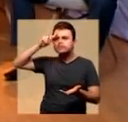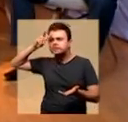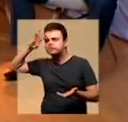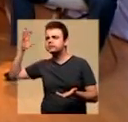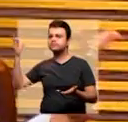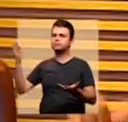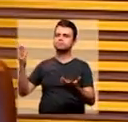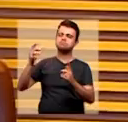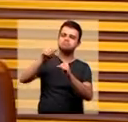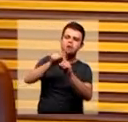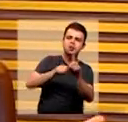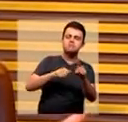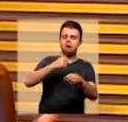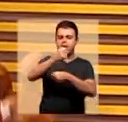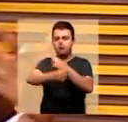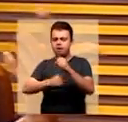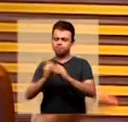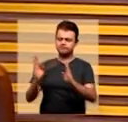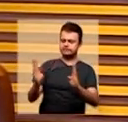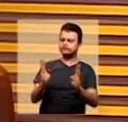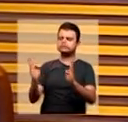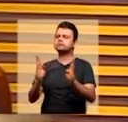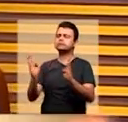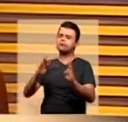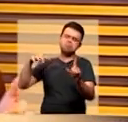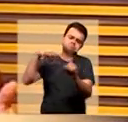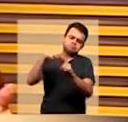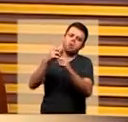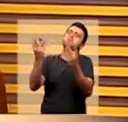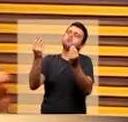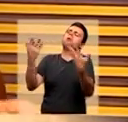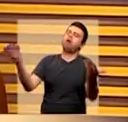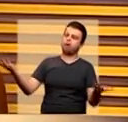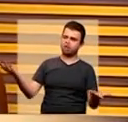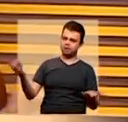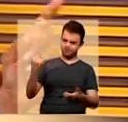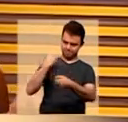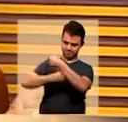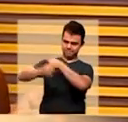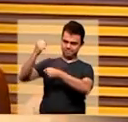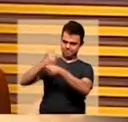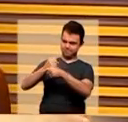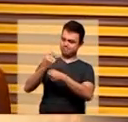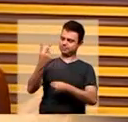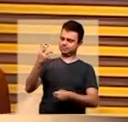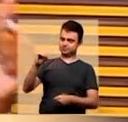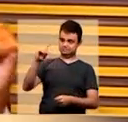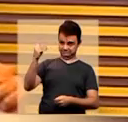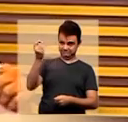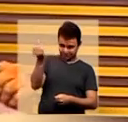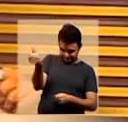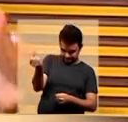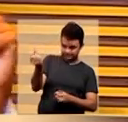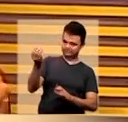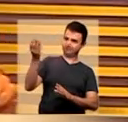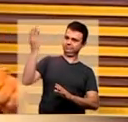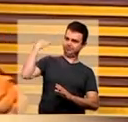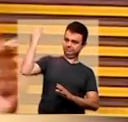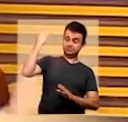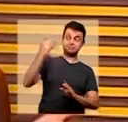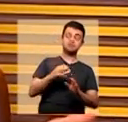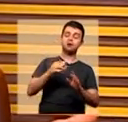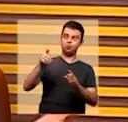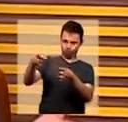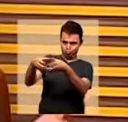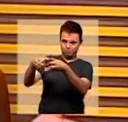horário, o período do ano que os acidentes são mais frequentes? Eu analisei alguns dados do segundo semestre do ano